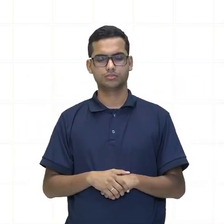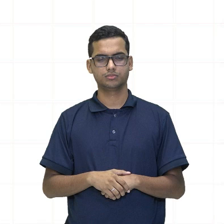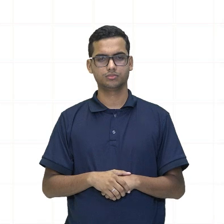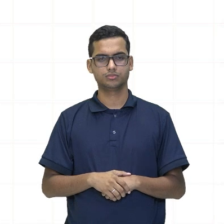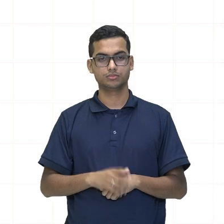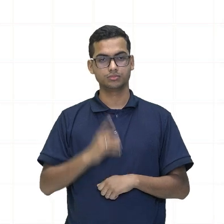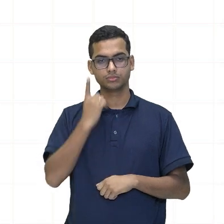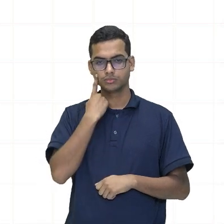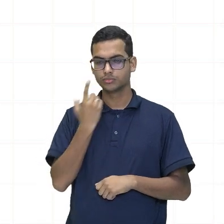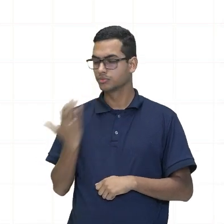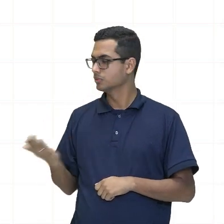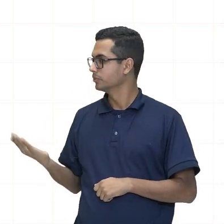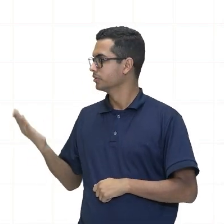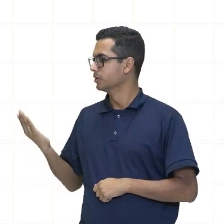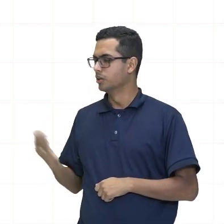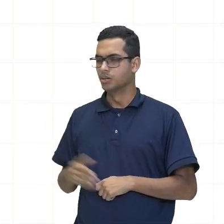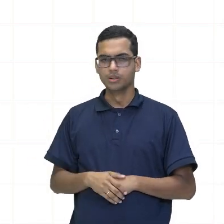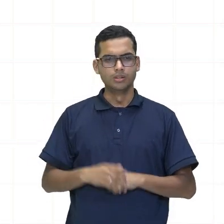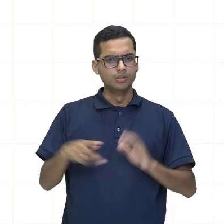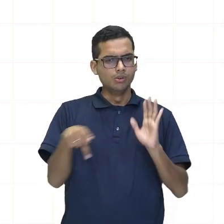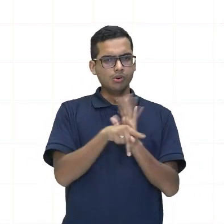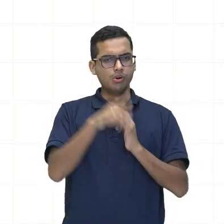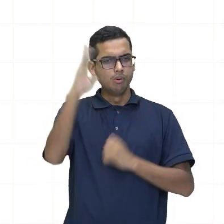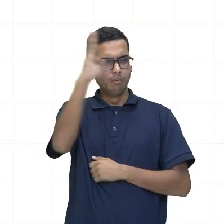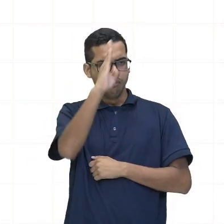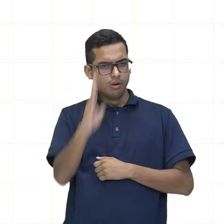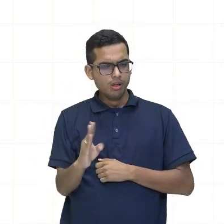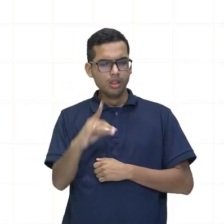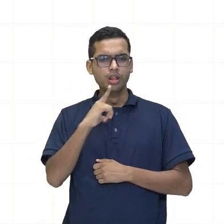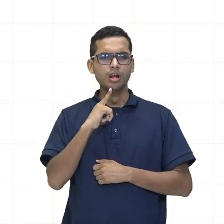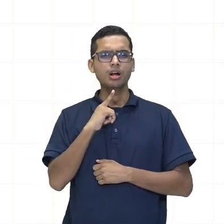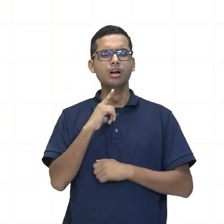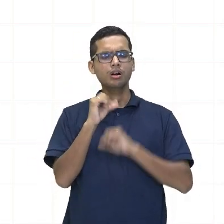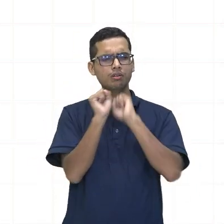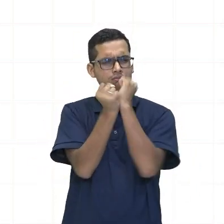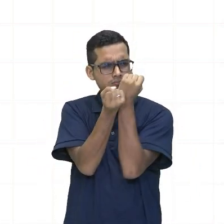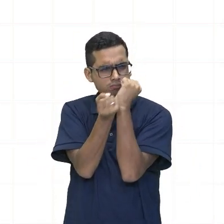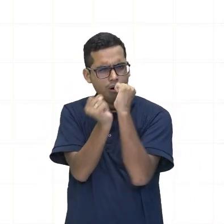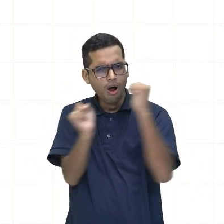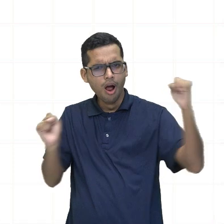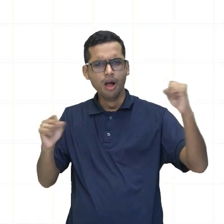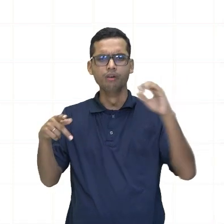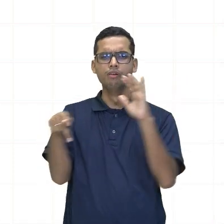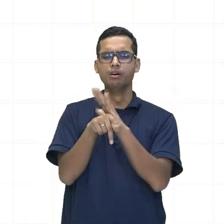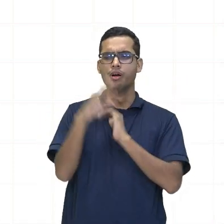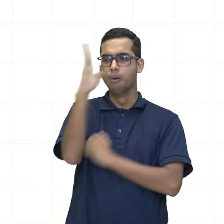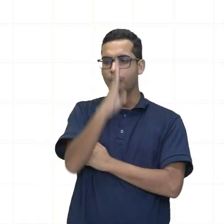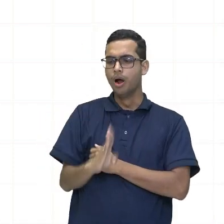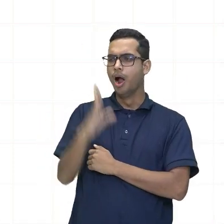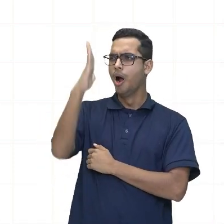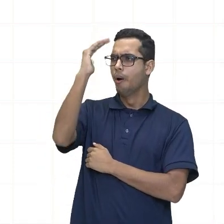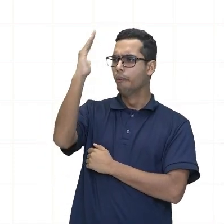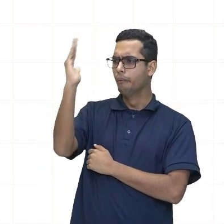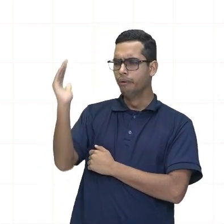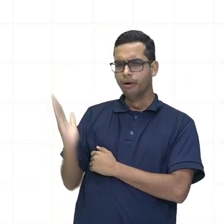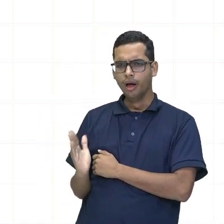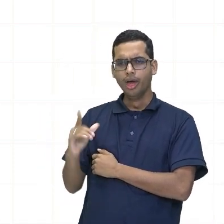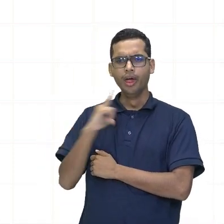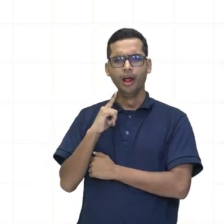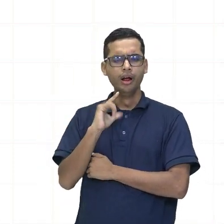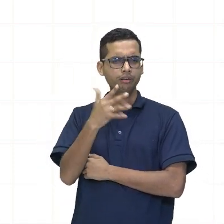fronteiras, que o Brasil ele tem um extenso litoral. São cerca de